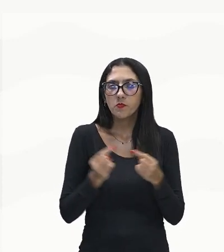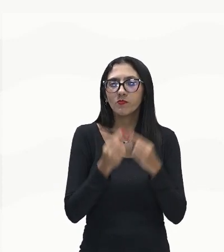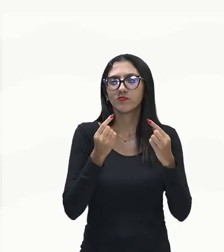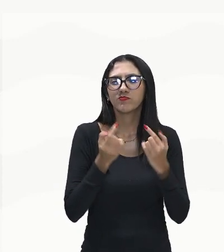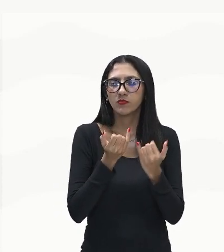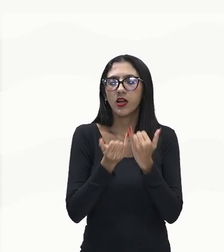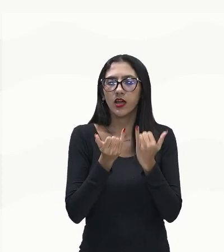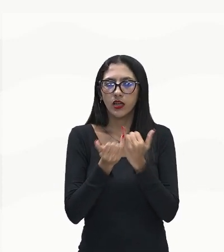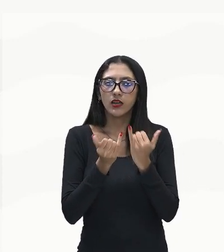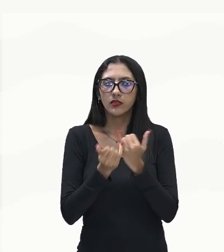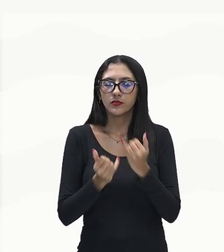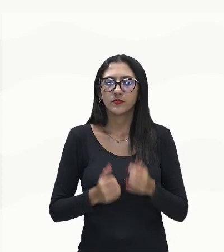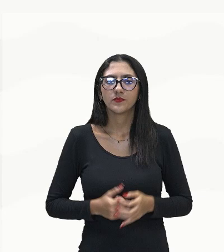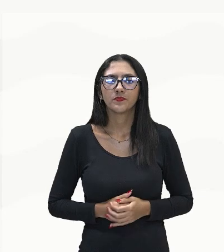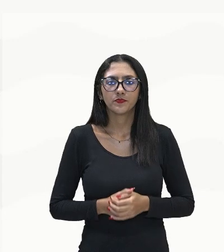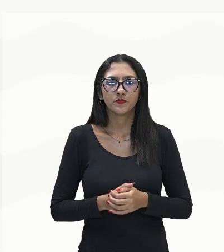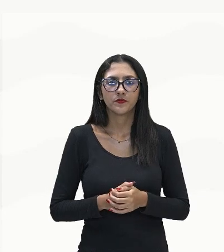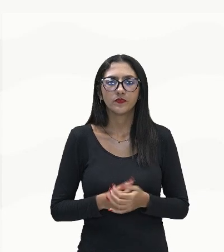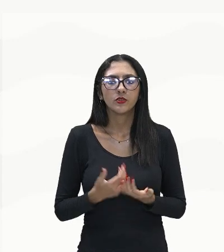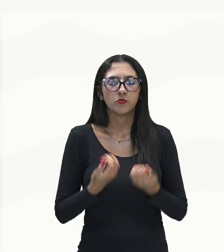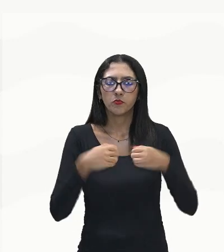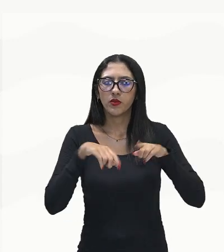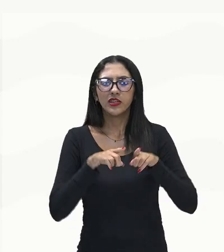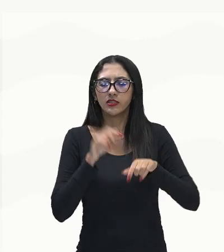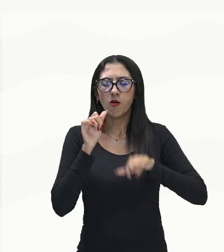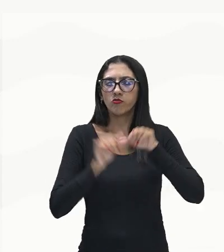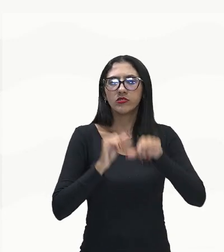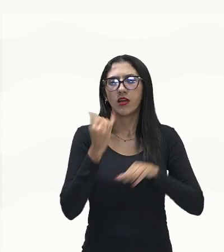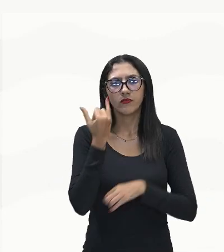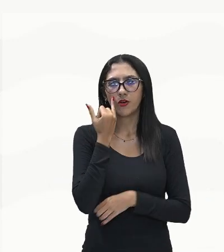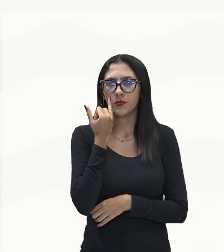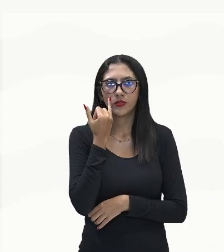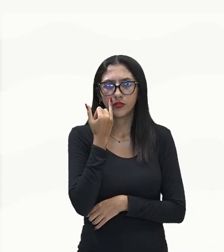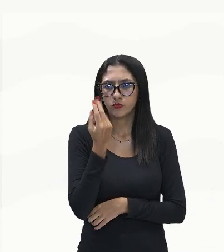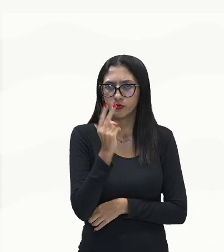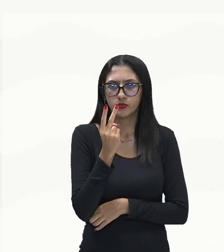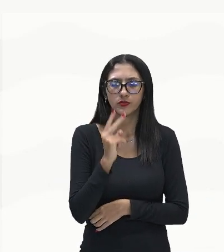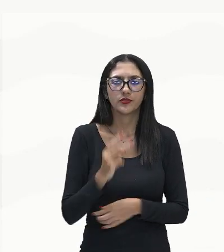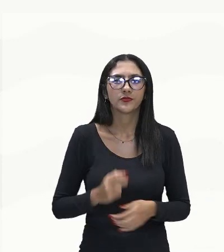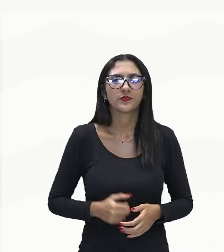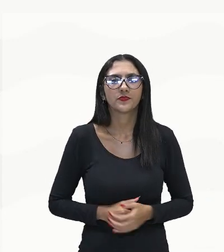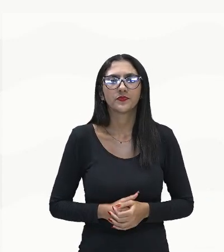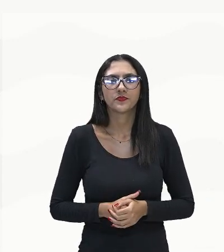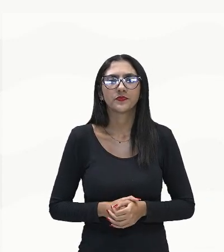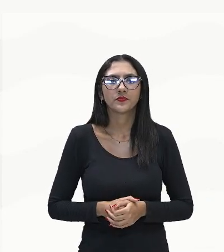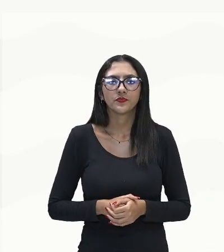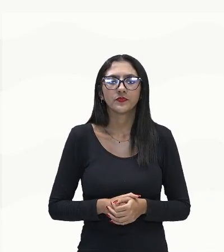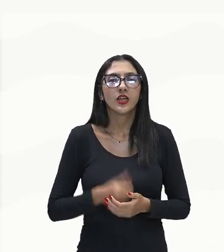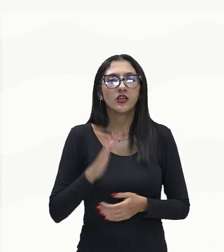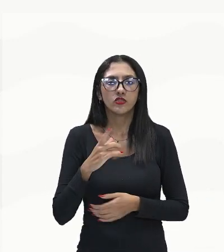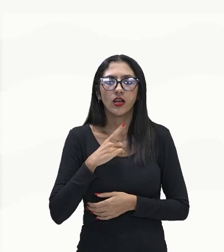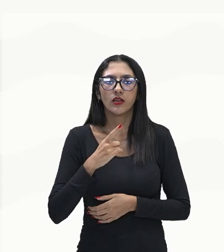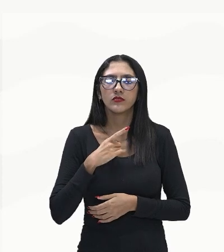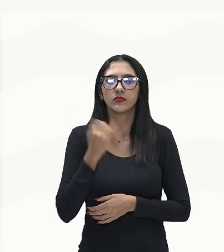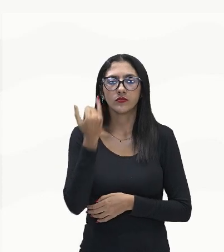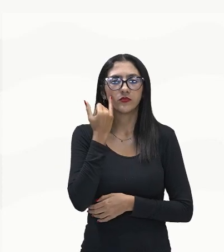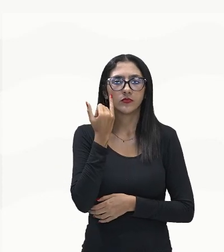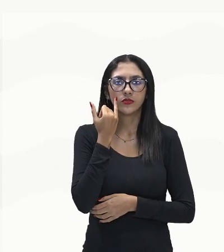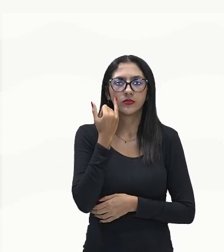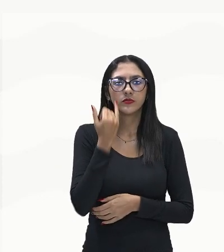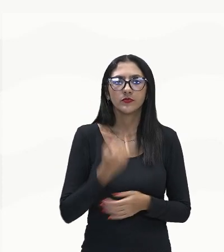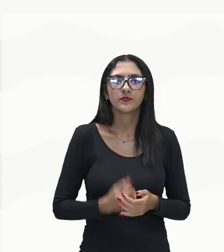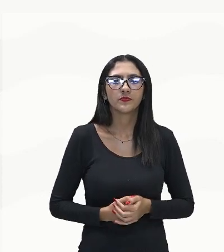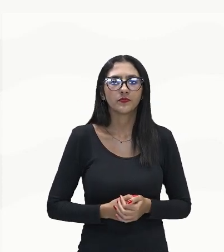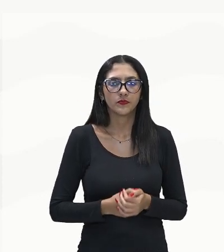de tempo. Então, não precisamos converter nenhum dos dois. Tá bom? Então, aqui as nossas informações. O nosso